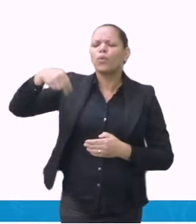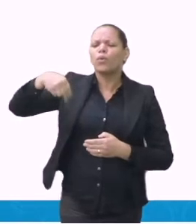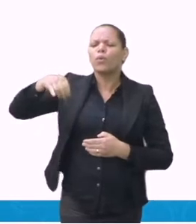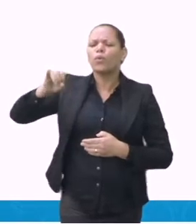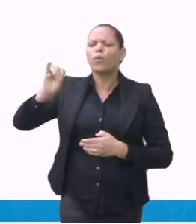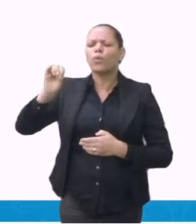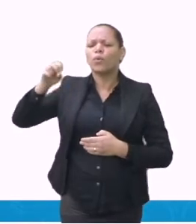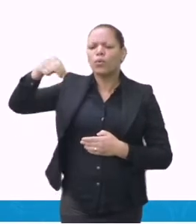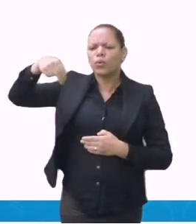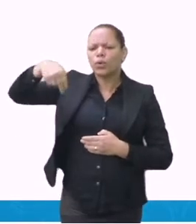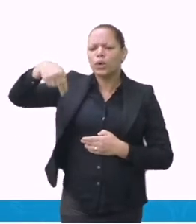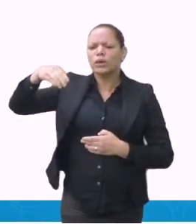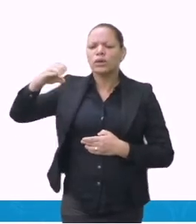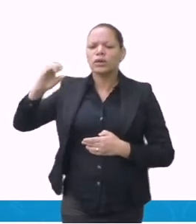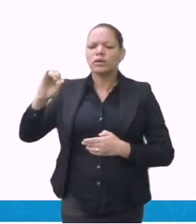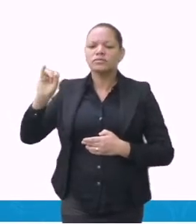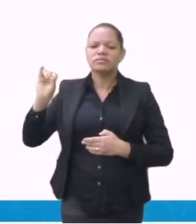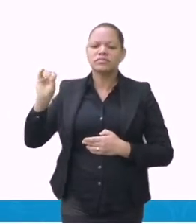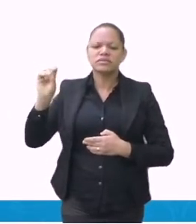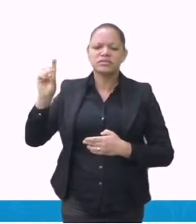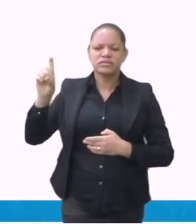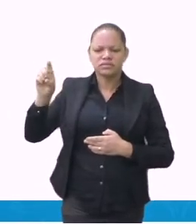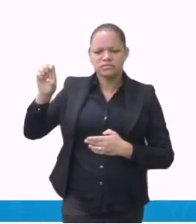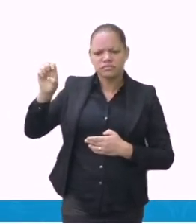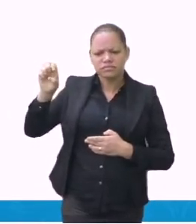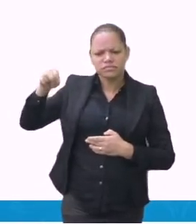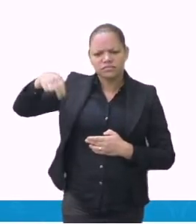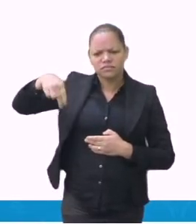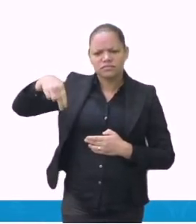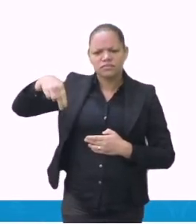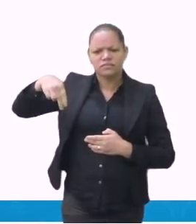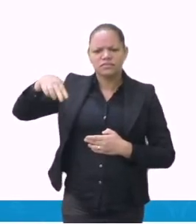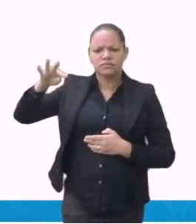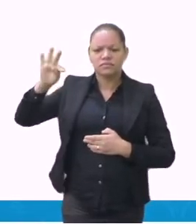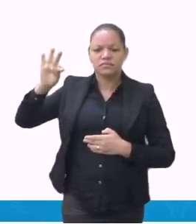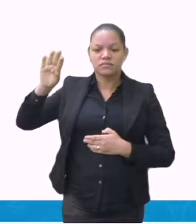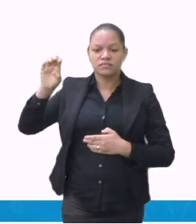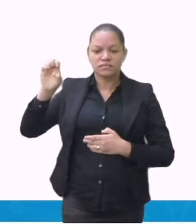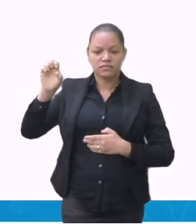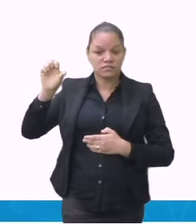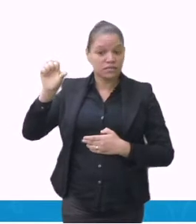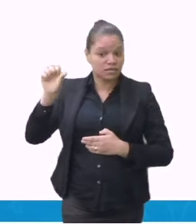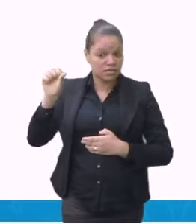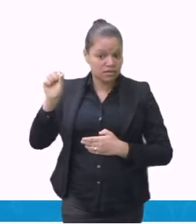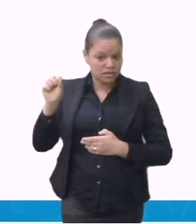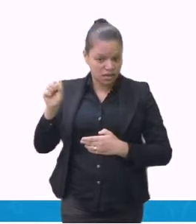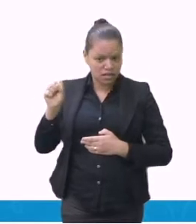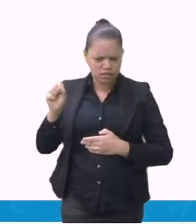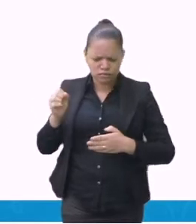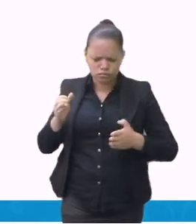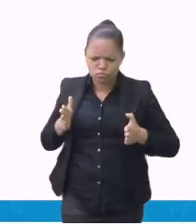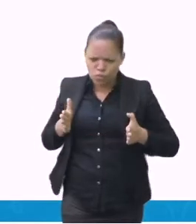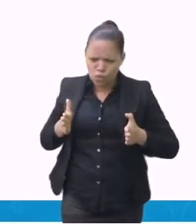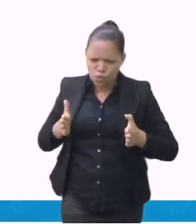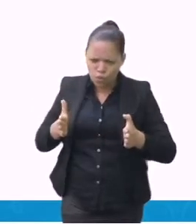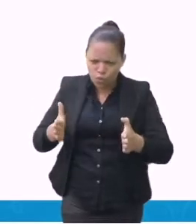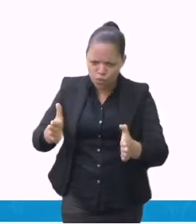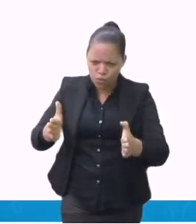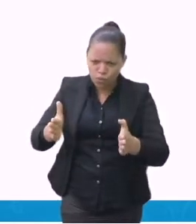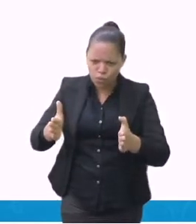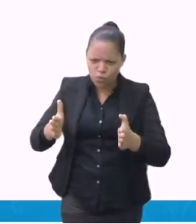quando um ponto A e um ponto B, por exemplo, vão seguir ali, passar pelo mesmo lugar, pelo mesmo caminho. Elas vão